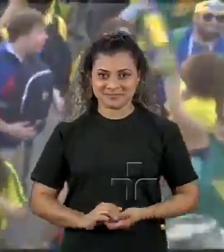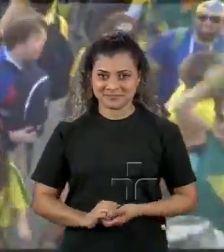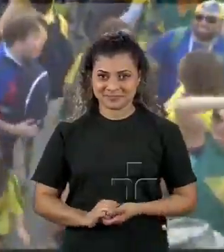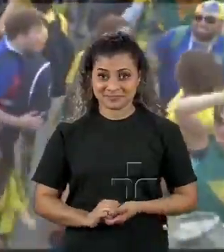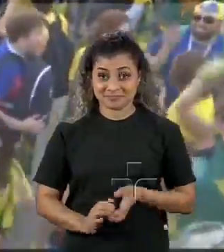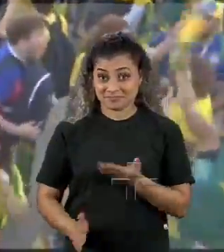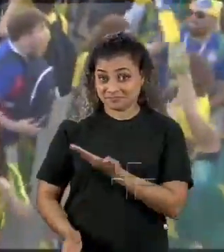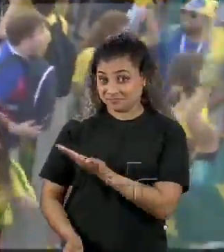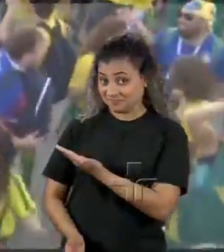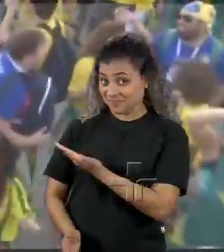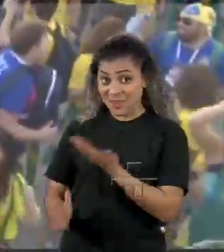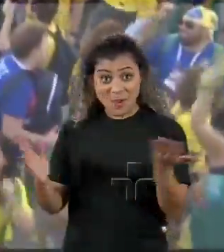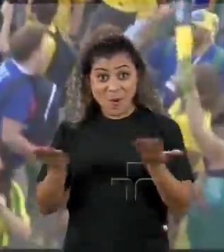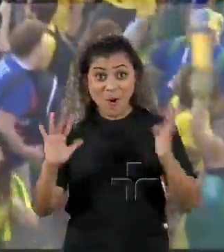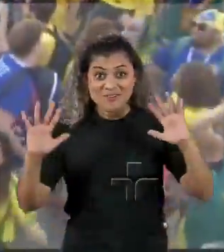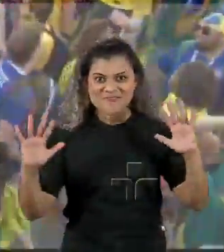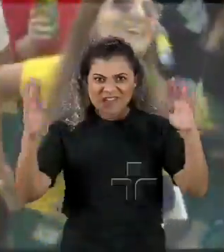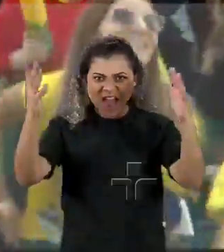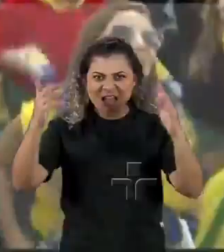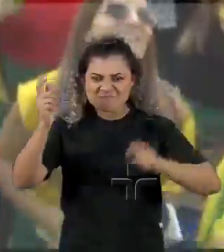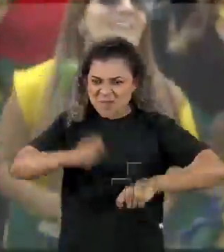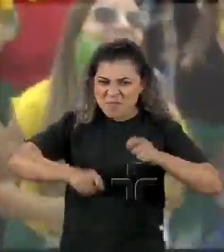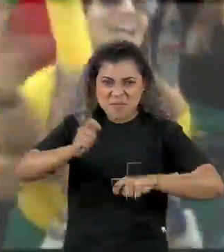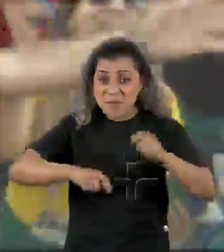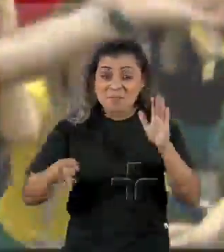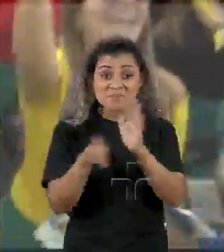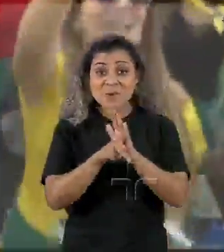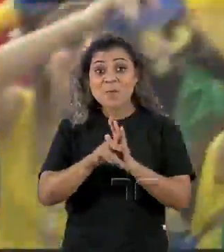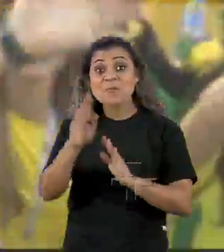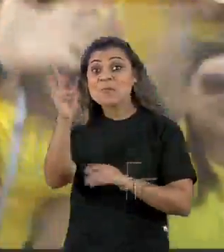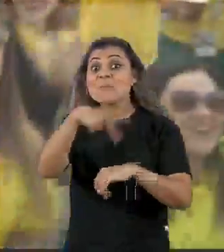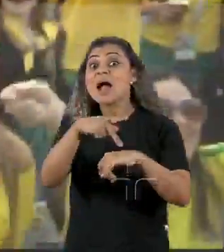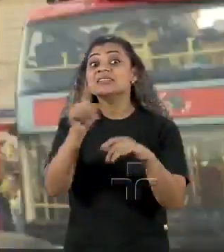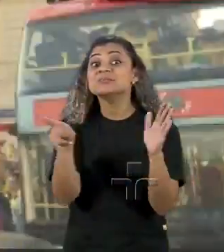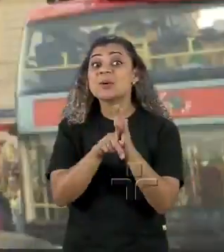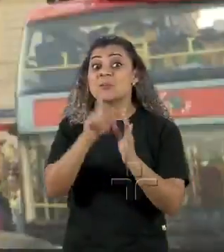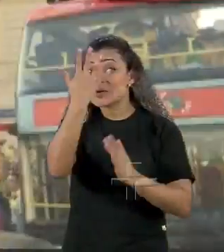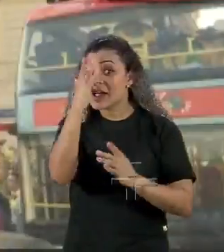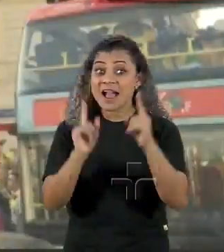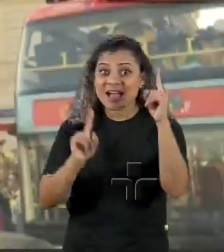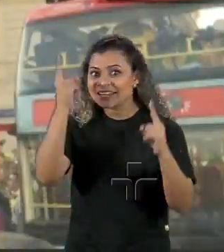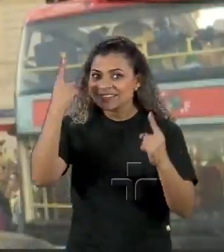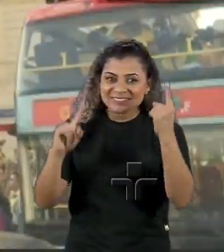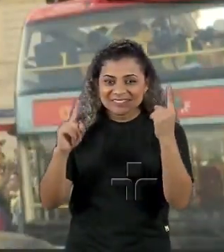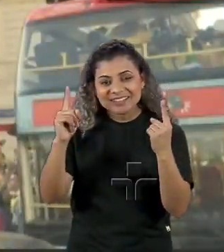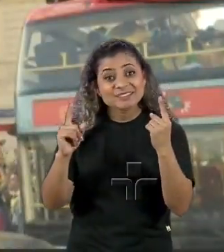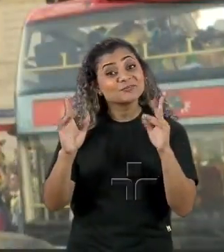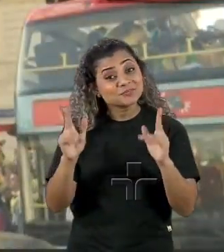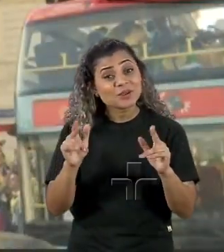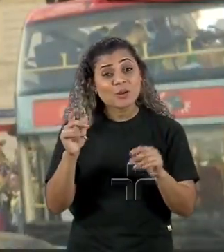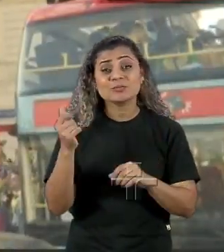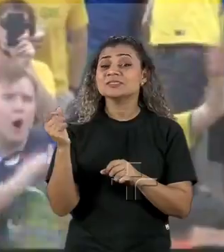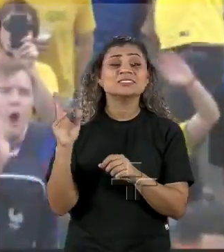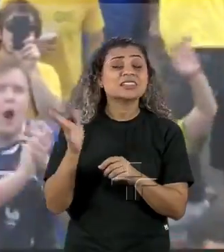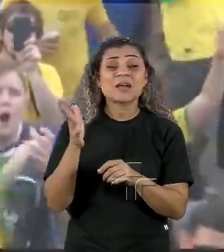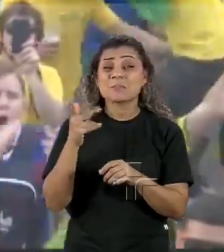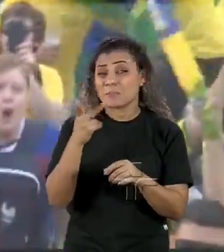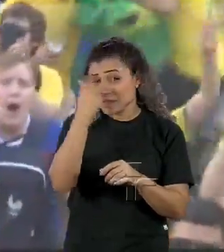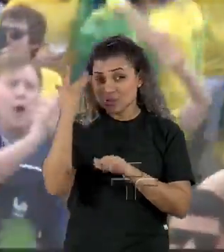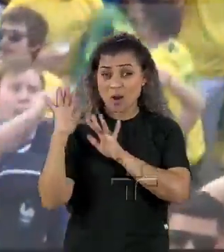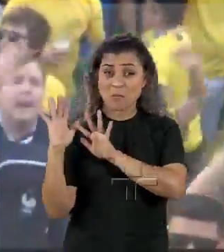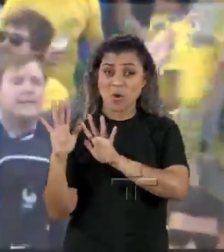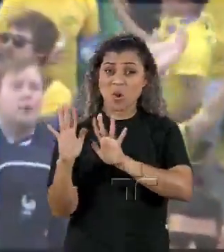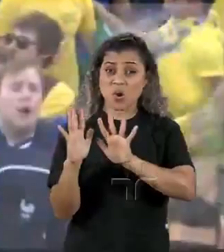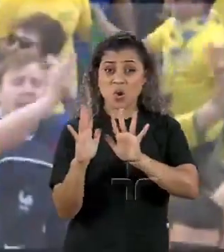que hoje fez uma festa digna do país do carnaval. Centenas de pessoas acompanharam de perto o trio